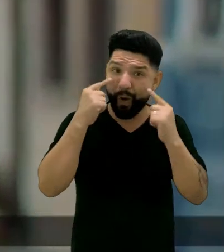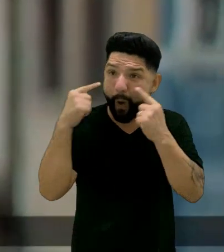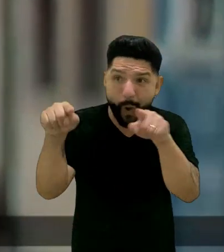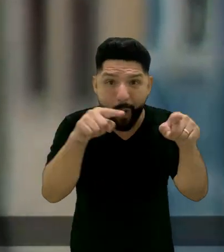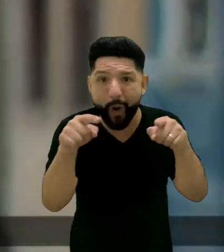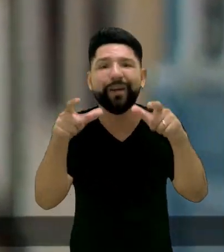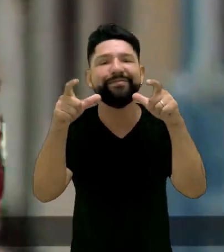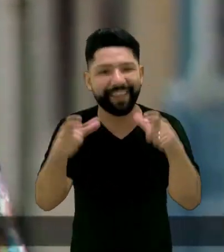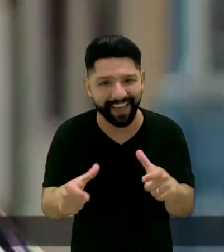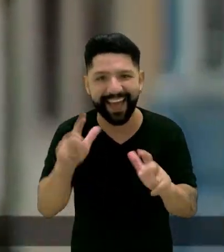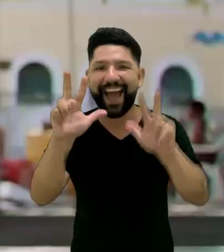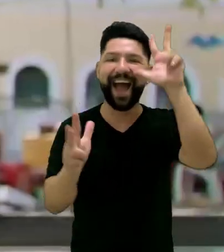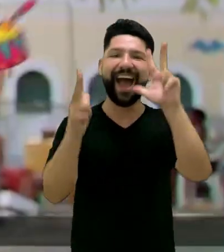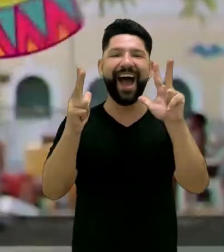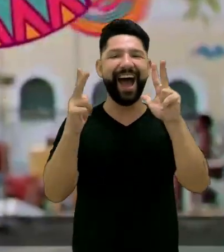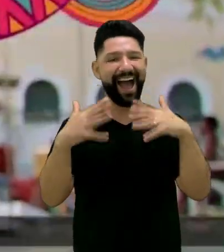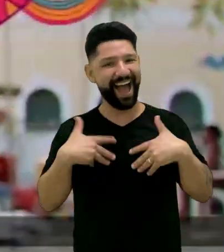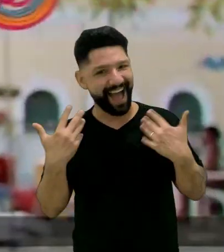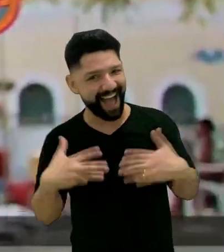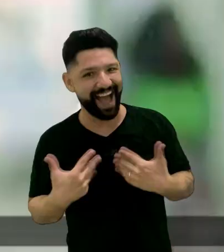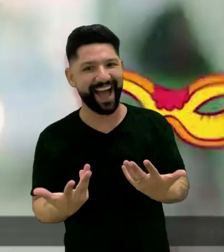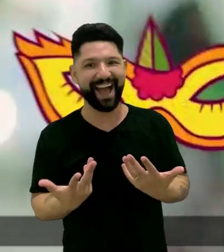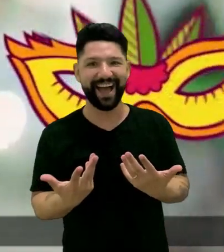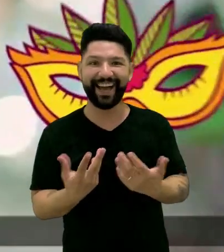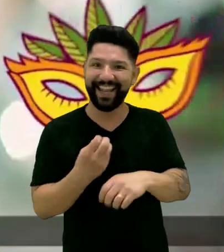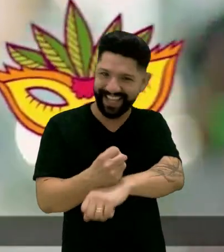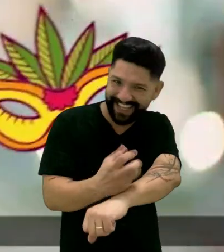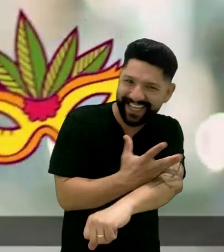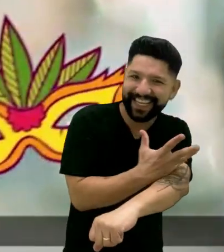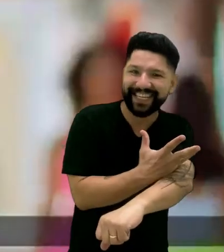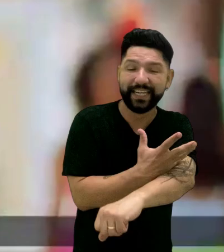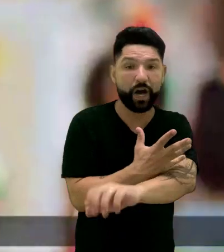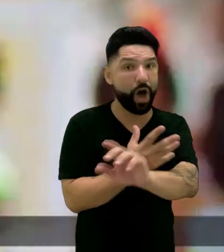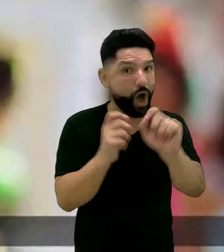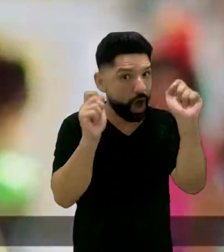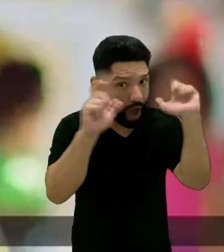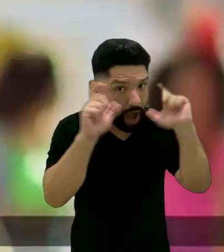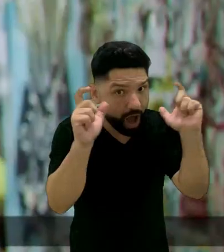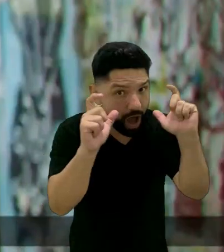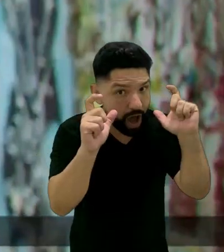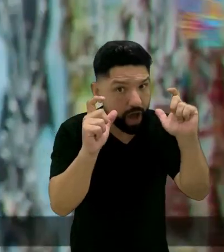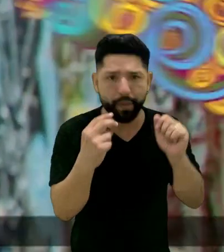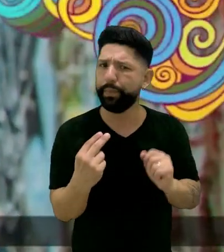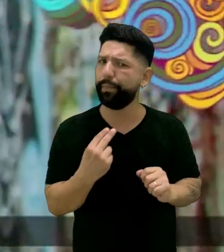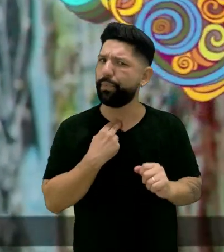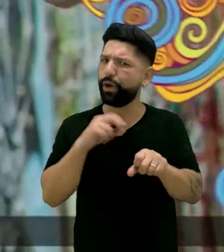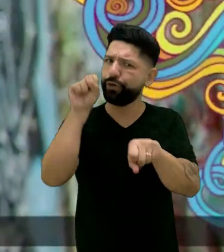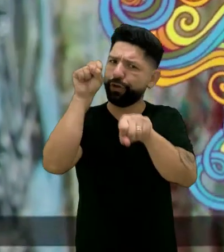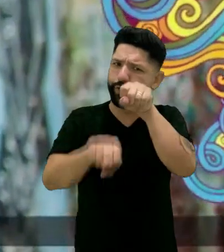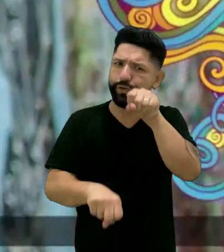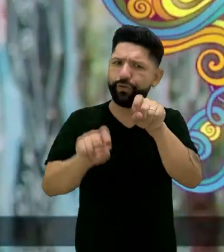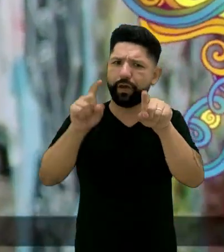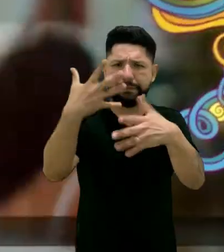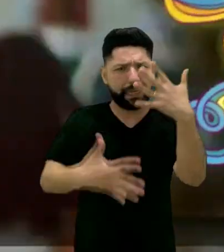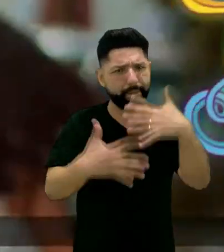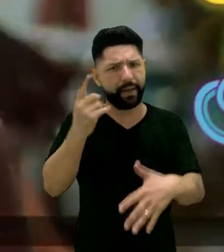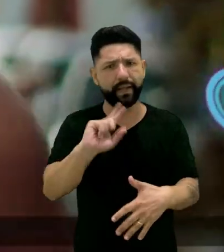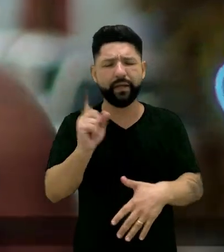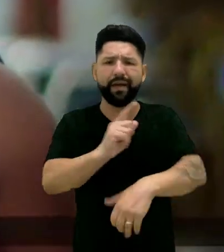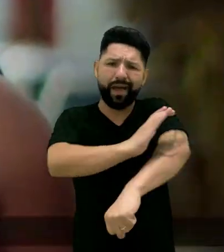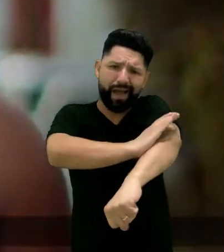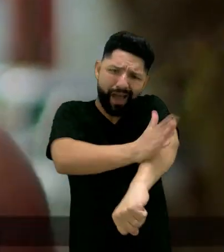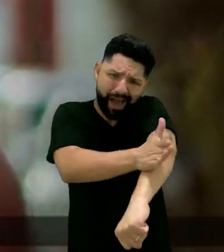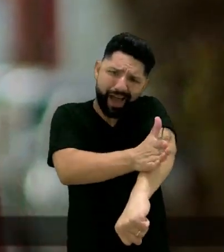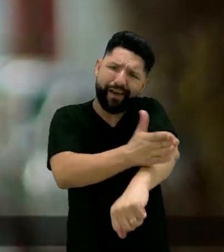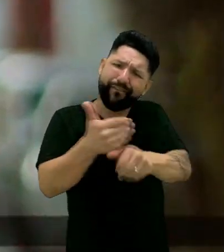Em cada esquina, um carnaval. Uma alegria. Uma emoção. Mas se ligue. Não deixe a violência estragar a festa. Tire o